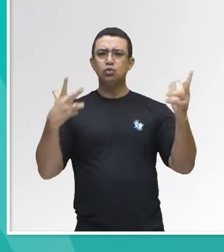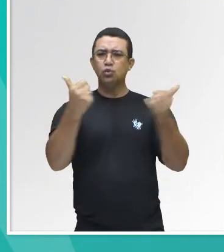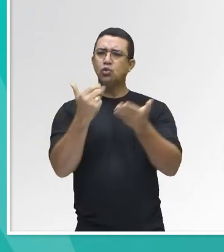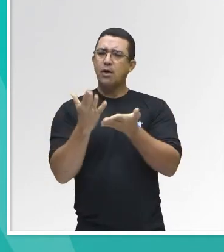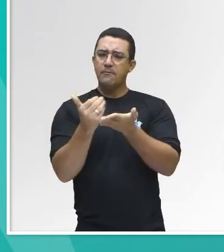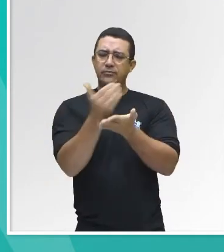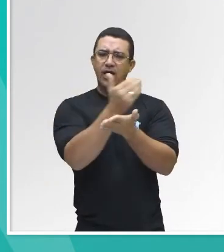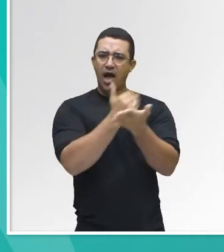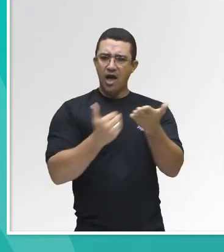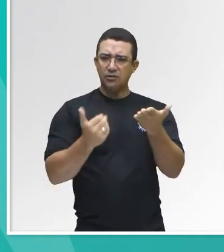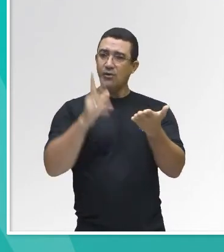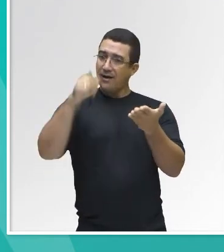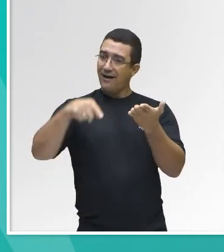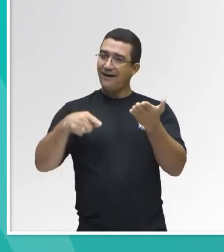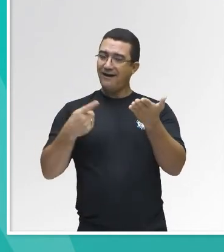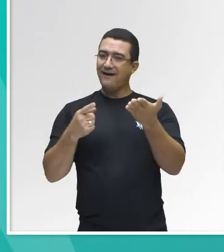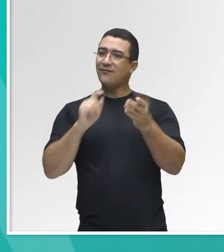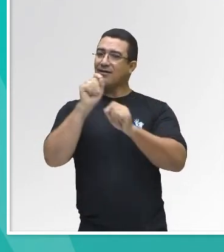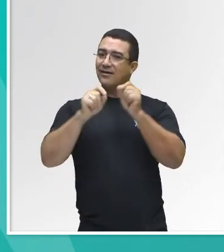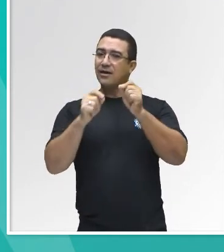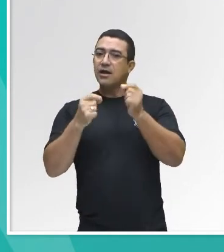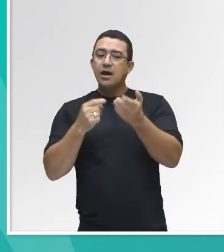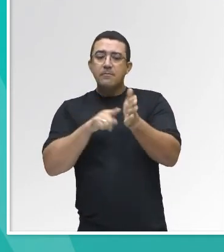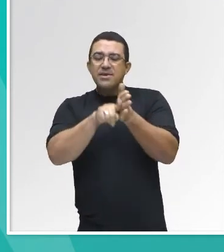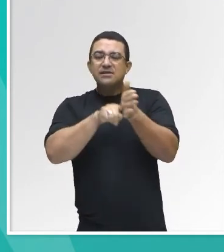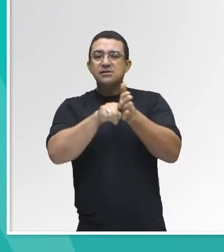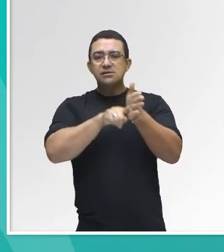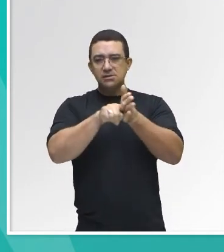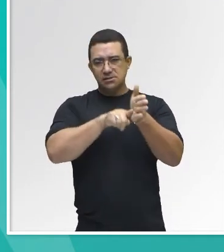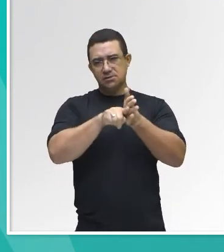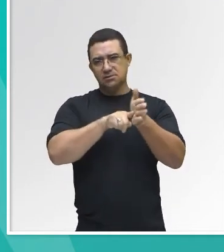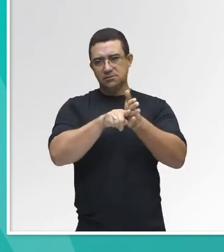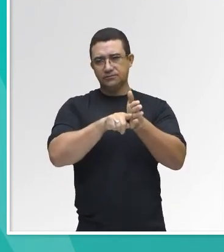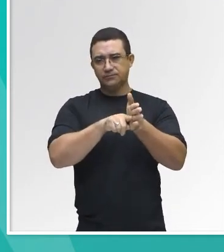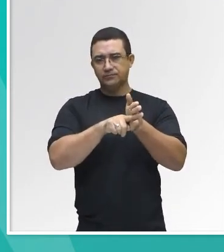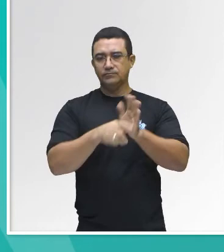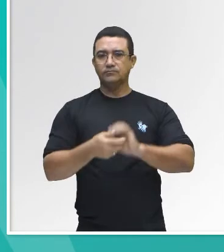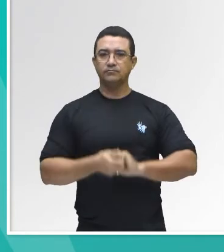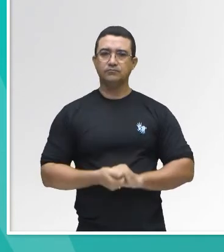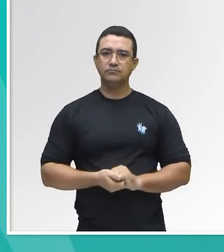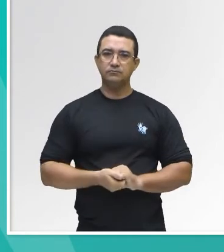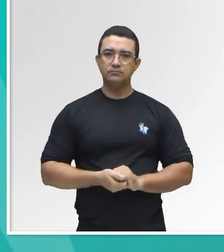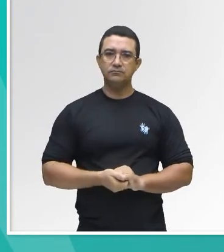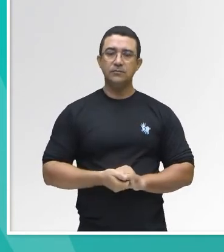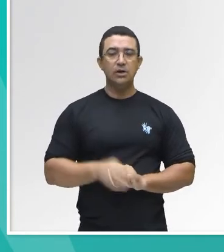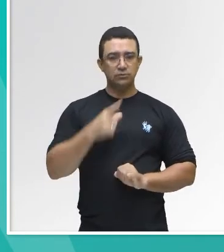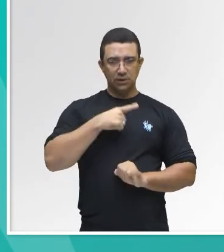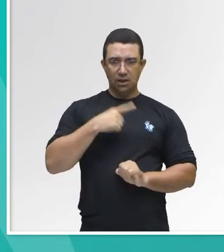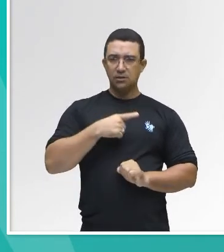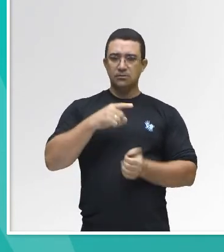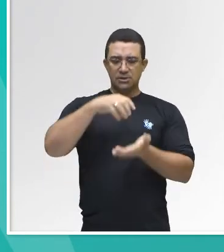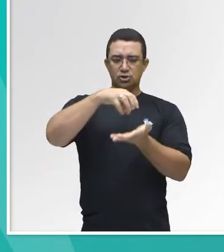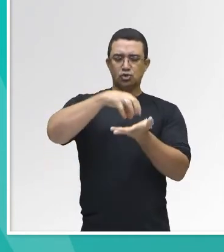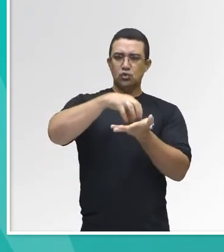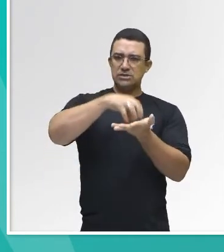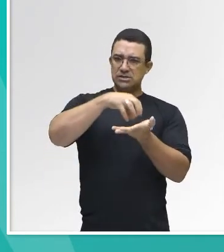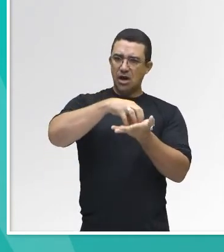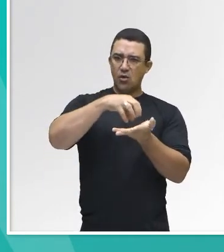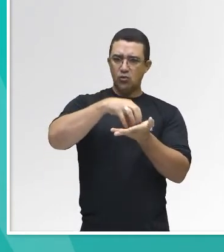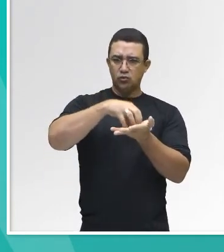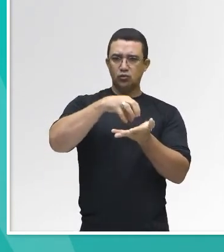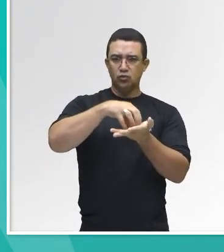pesquisa. Eu não tiro aleatoriamente, eu não tiro da minha cabeça. Tem uma instituição que fez todo